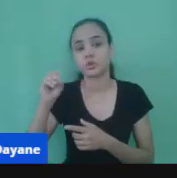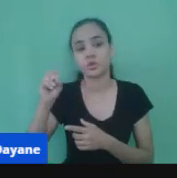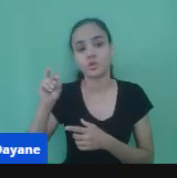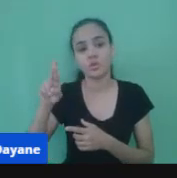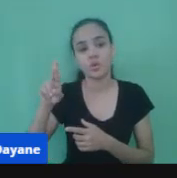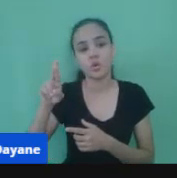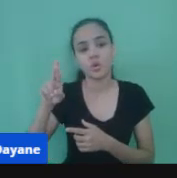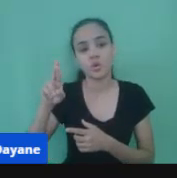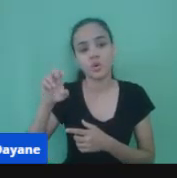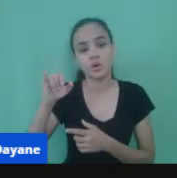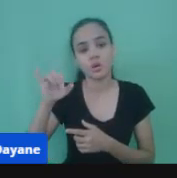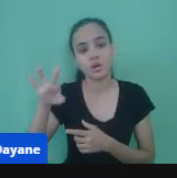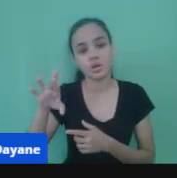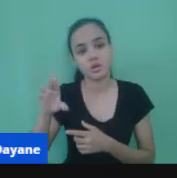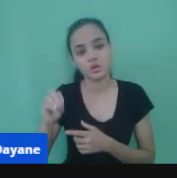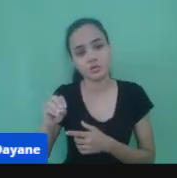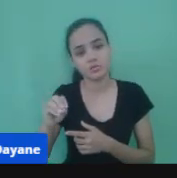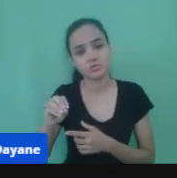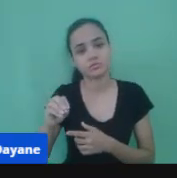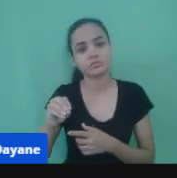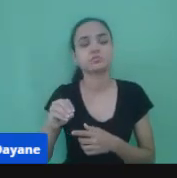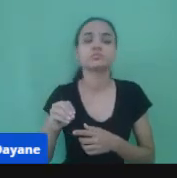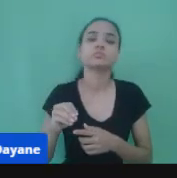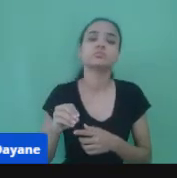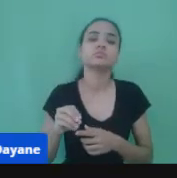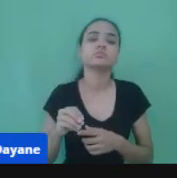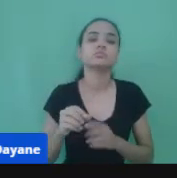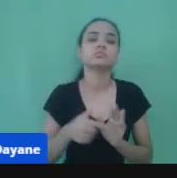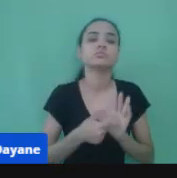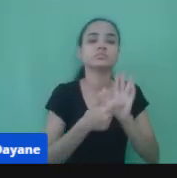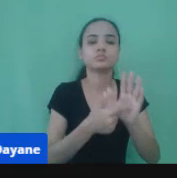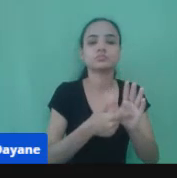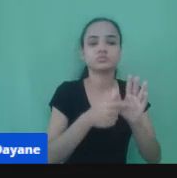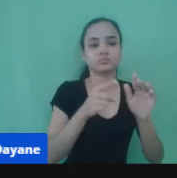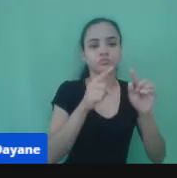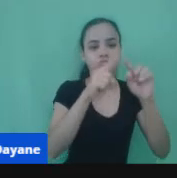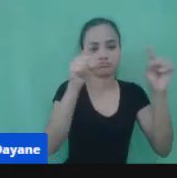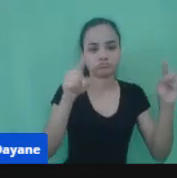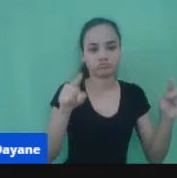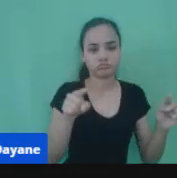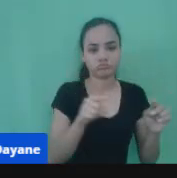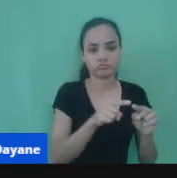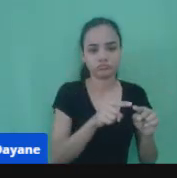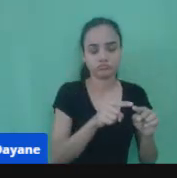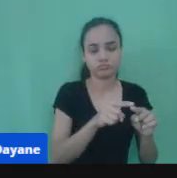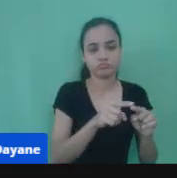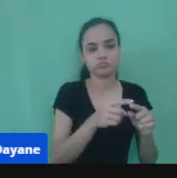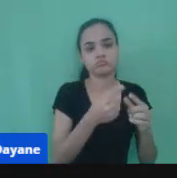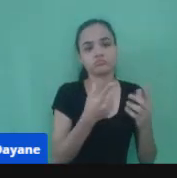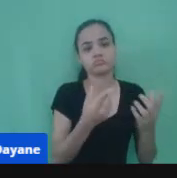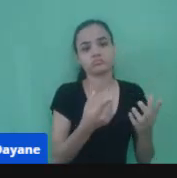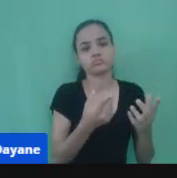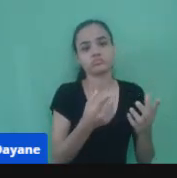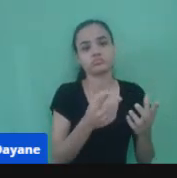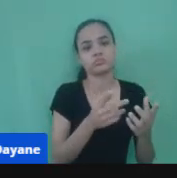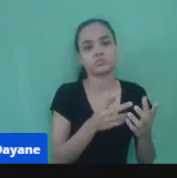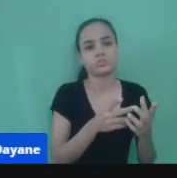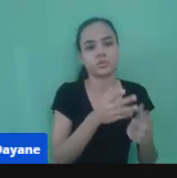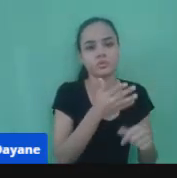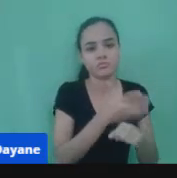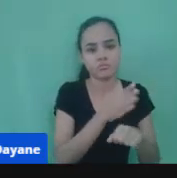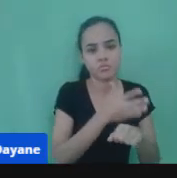primeiro, você tem um bloco conservador, comportamentalista, que foca nas ações individuais, foca naqueles